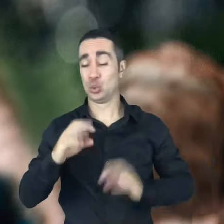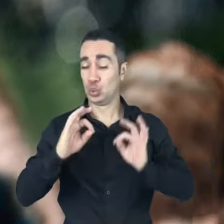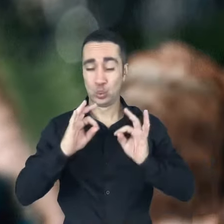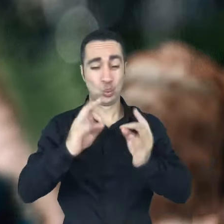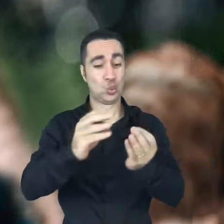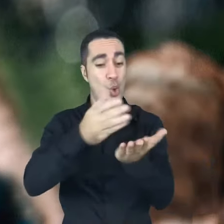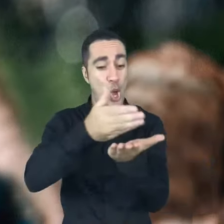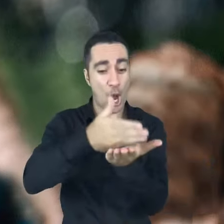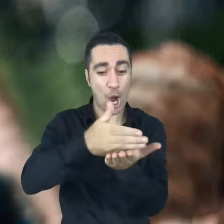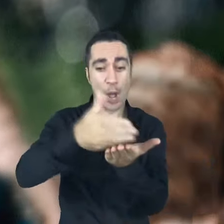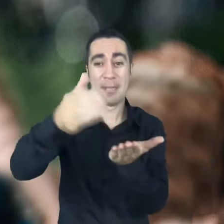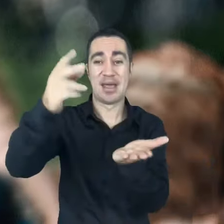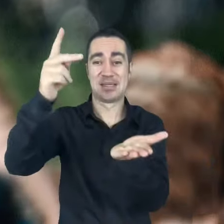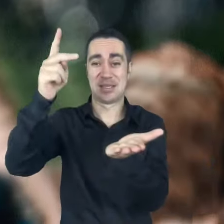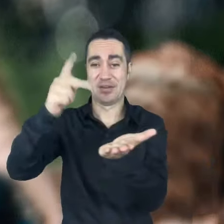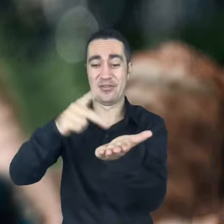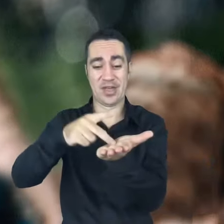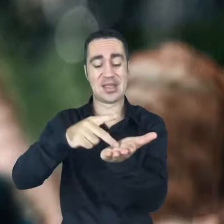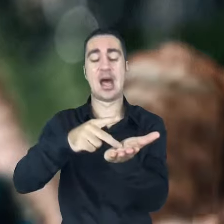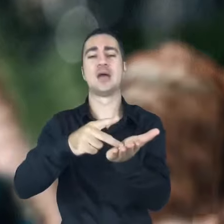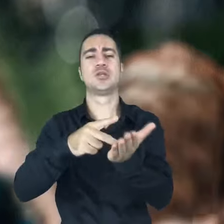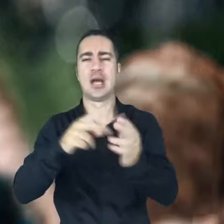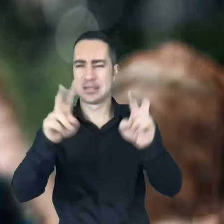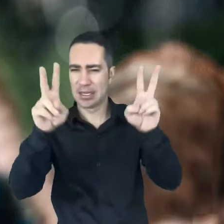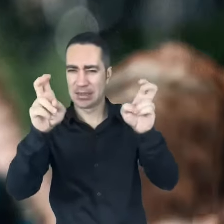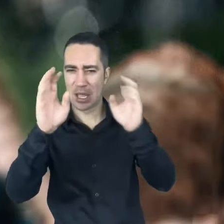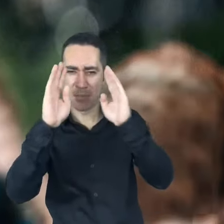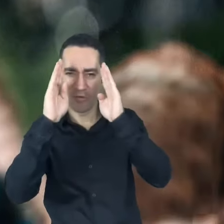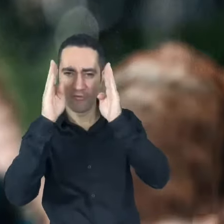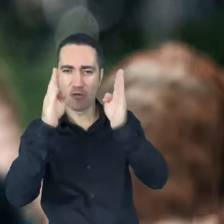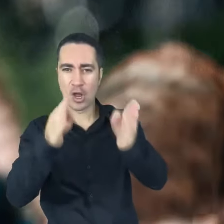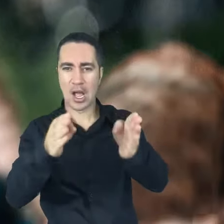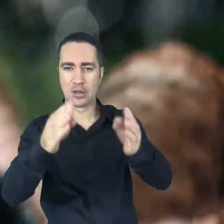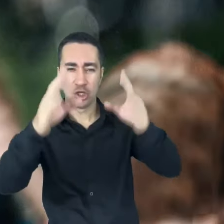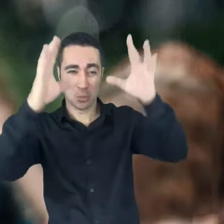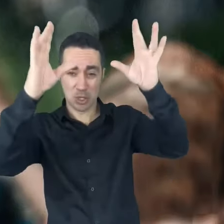ser tratados com mais profundidade e clareza.